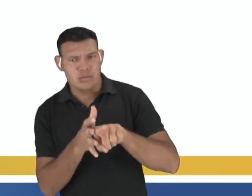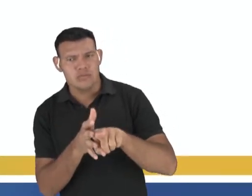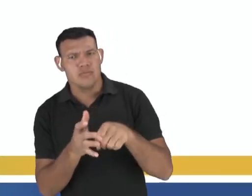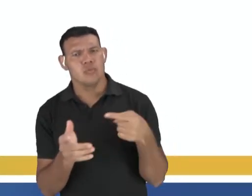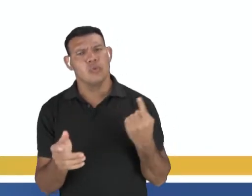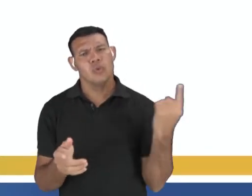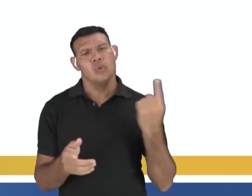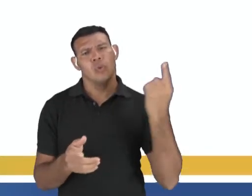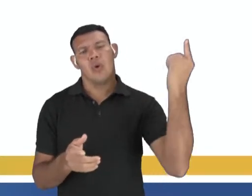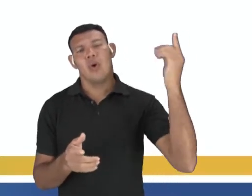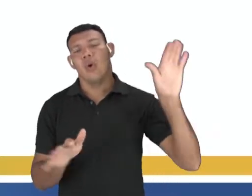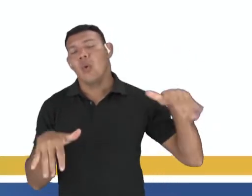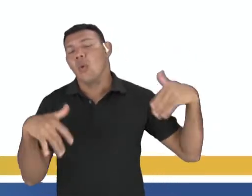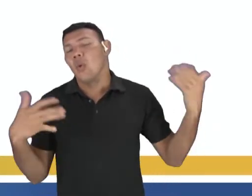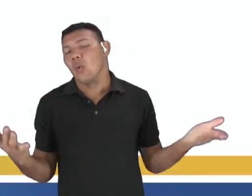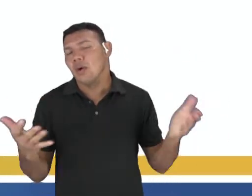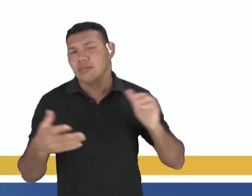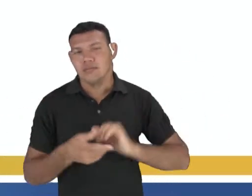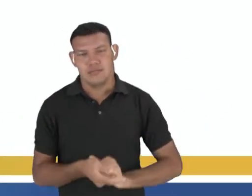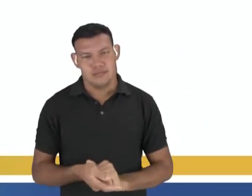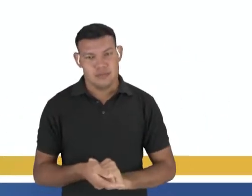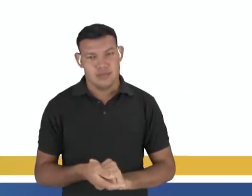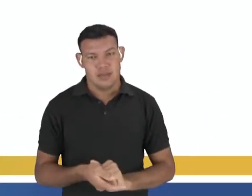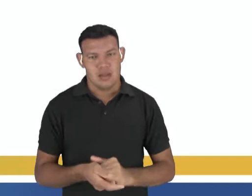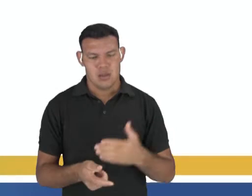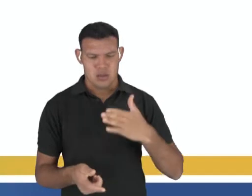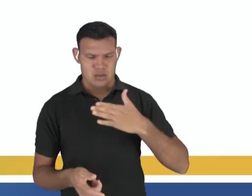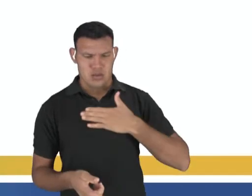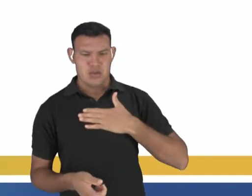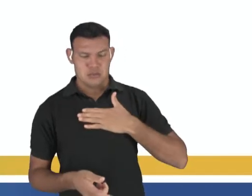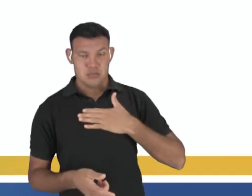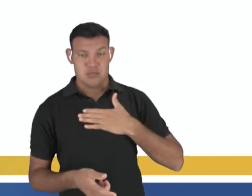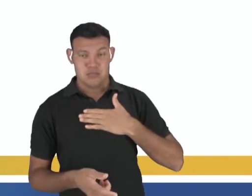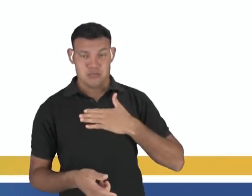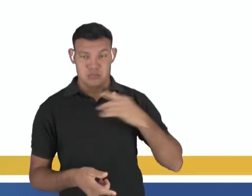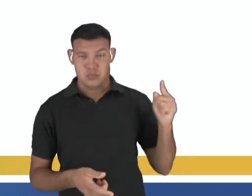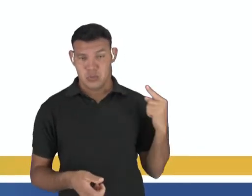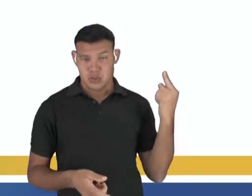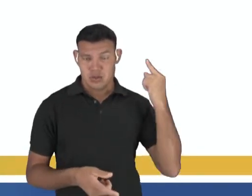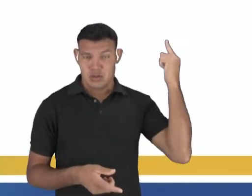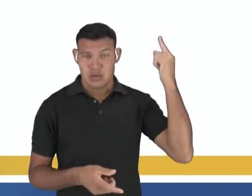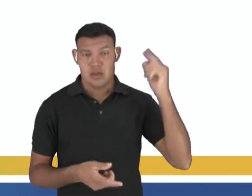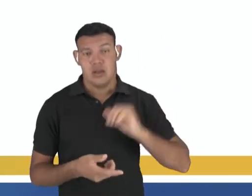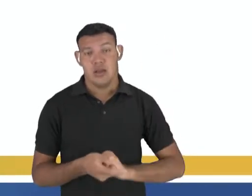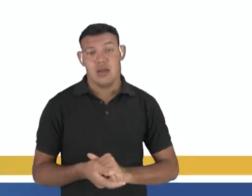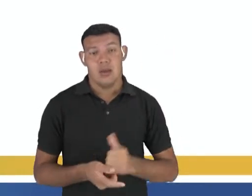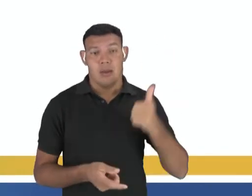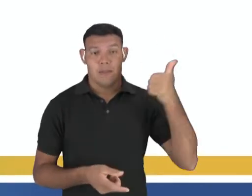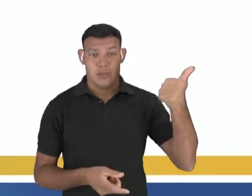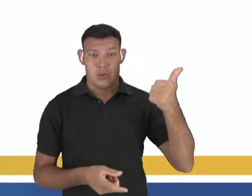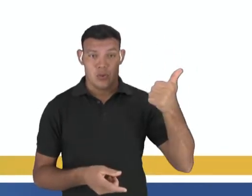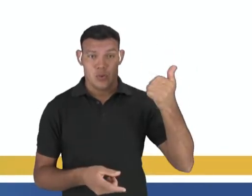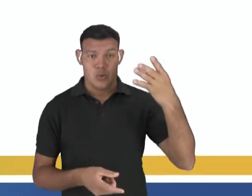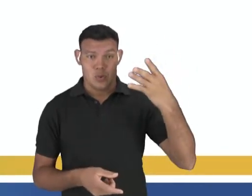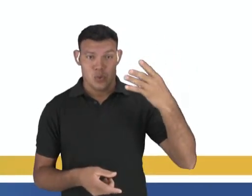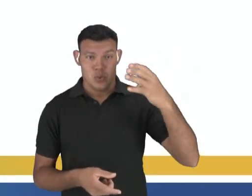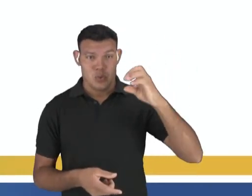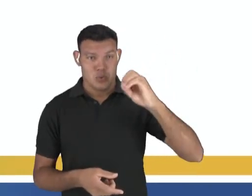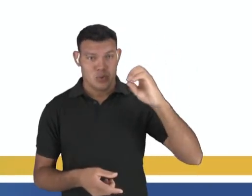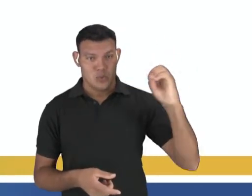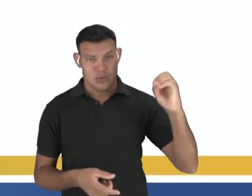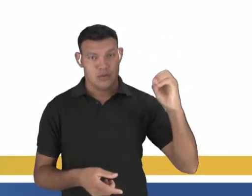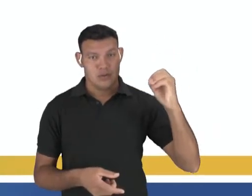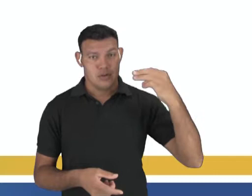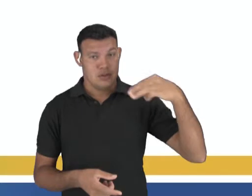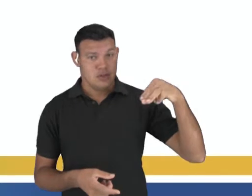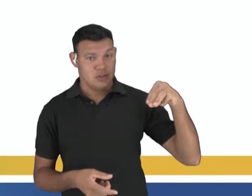médico, Ezequiel respondeu-lhe: "Minha altura, senhor, é 1420 milímetros." Qual seria então a altura